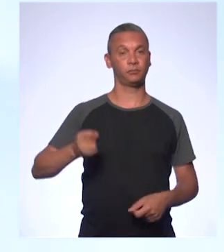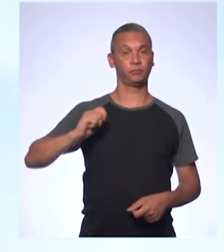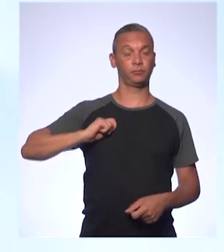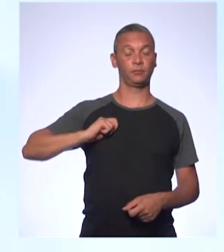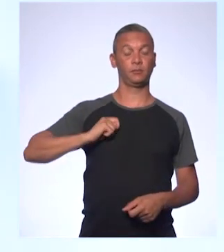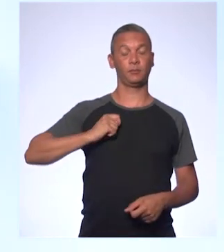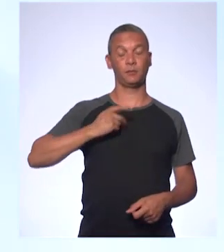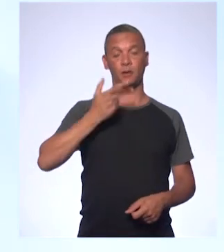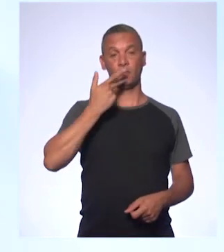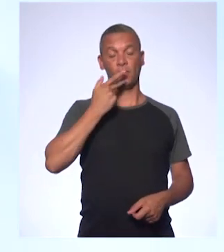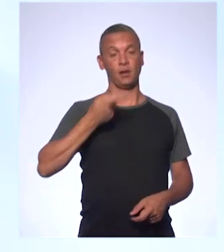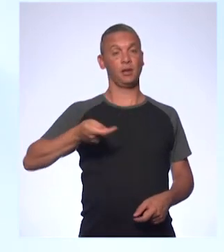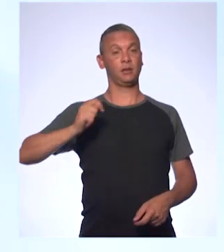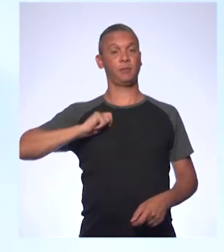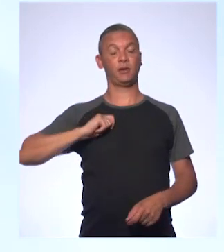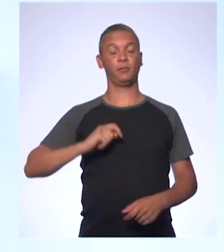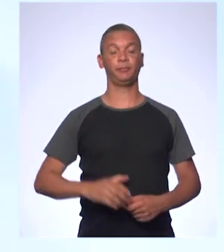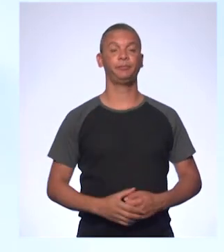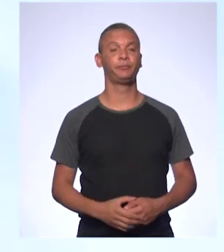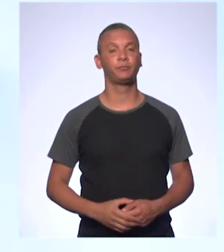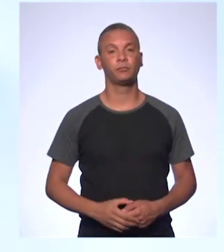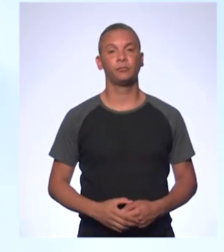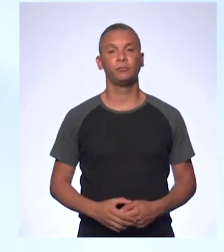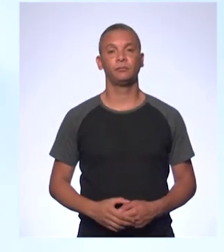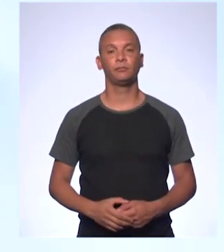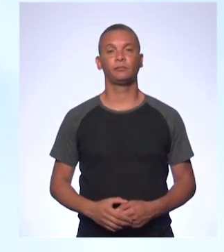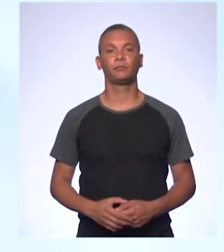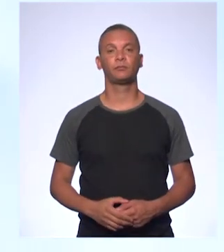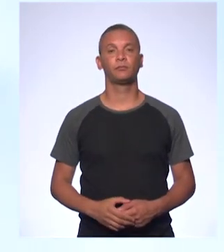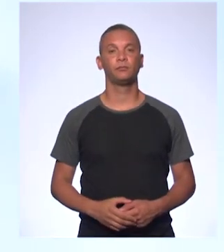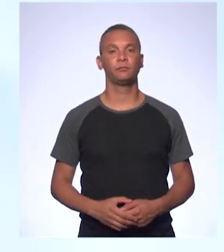un nuevo pedazo frágil